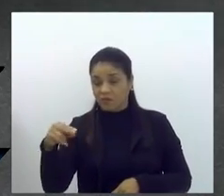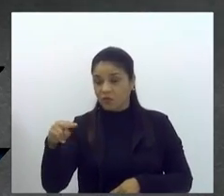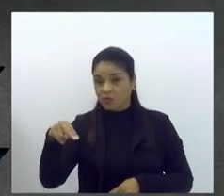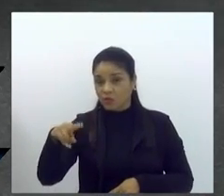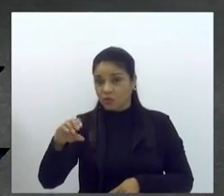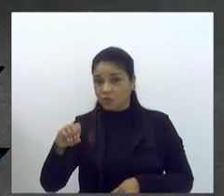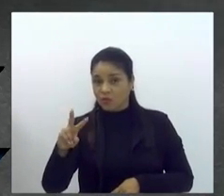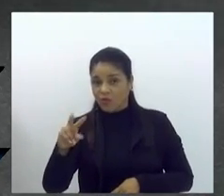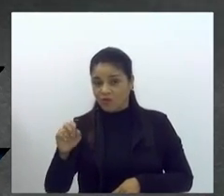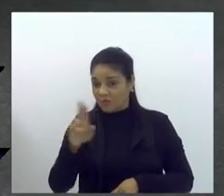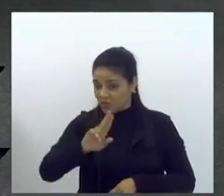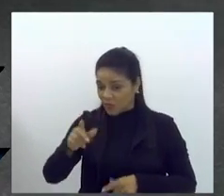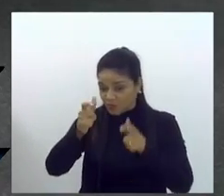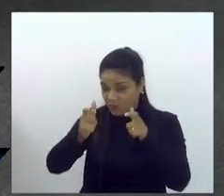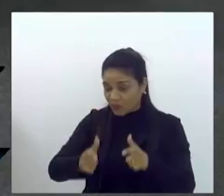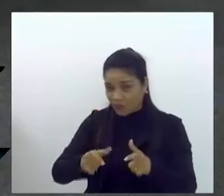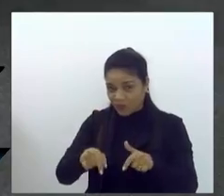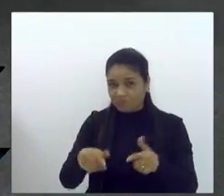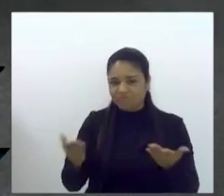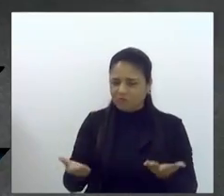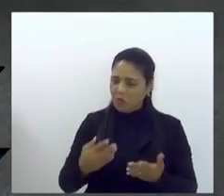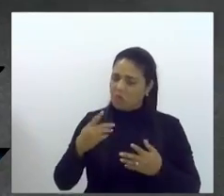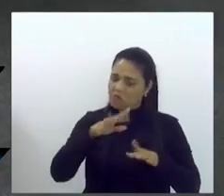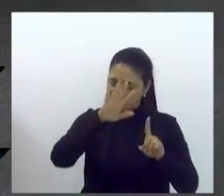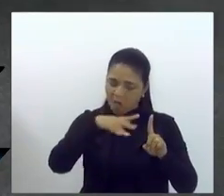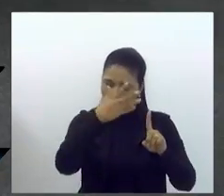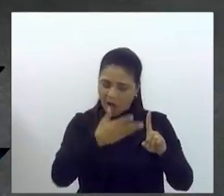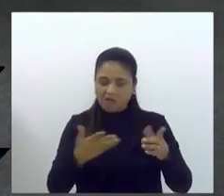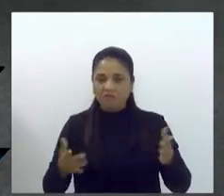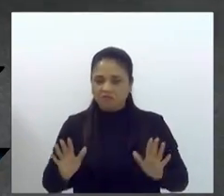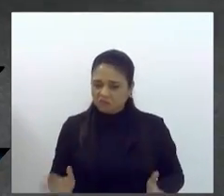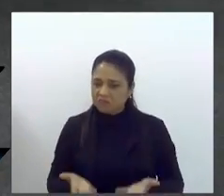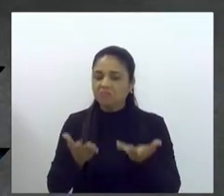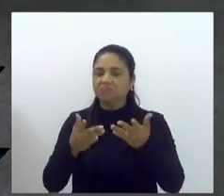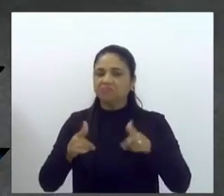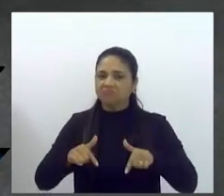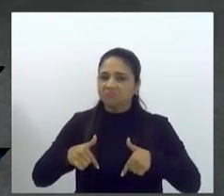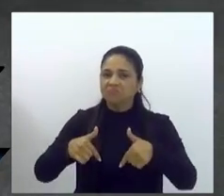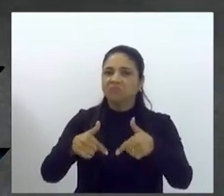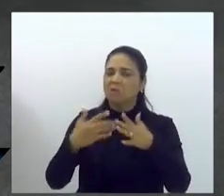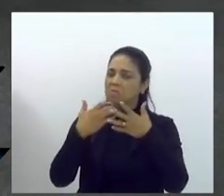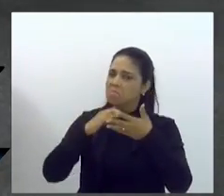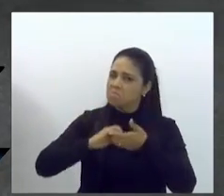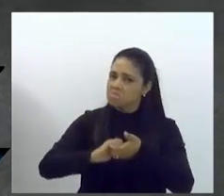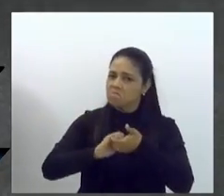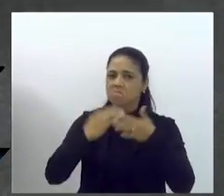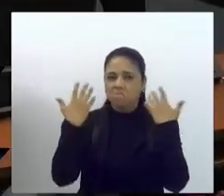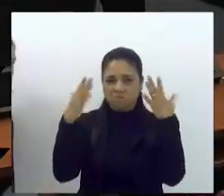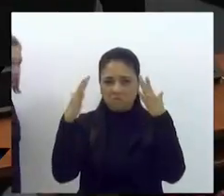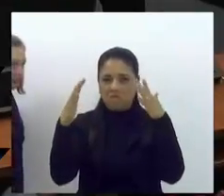homenageados com a sua iniciativa e a gente gostaria de dar os parabéns para vossa excelência obrigado